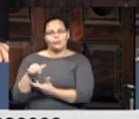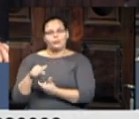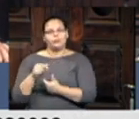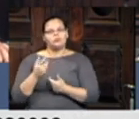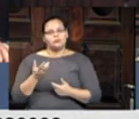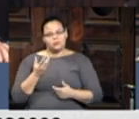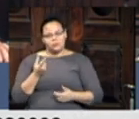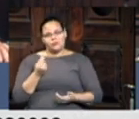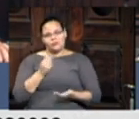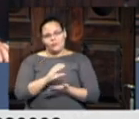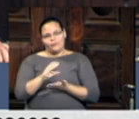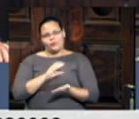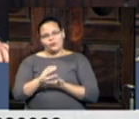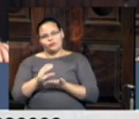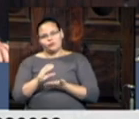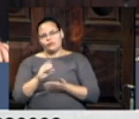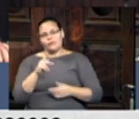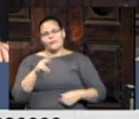investir aqui no pré-sal.